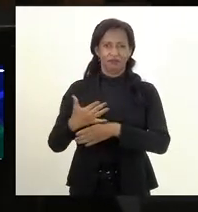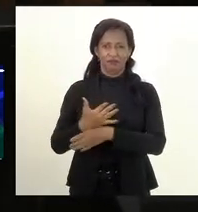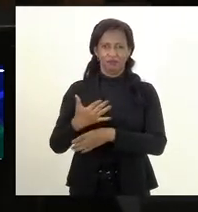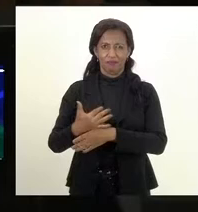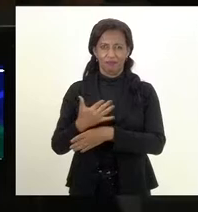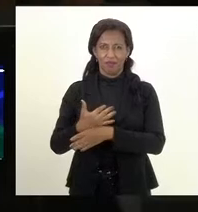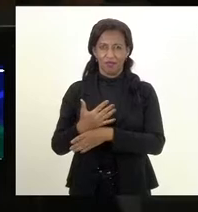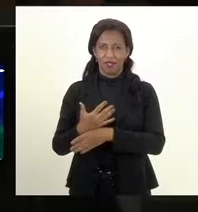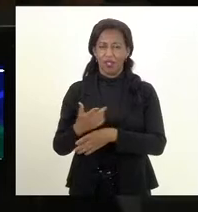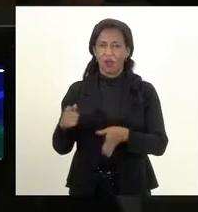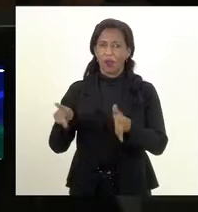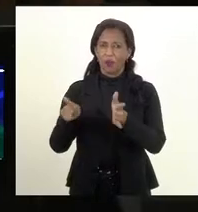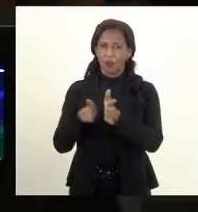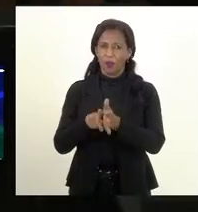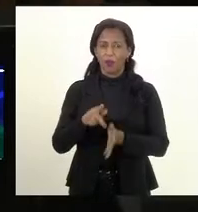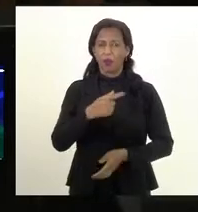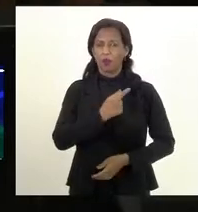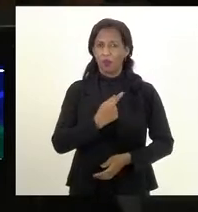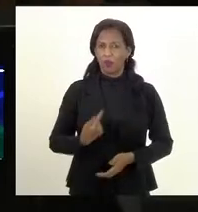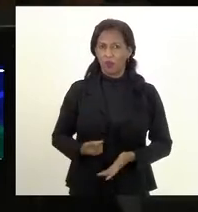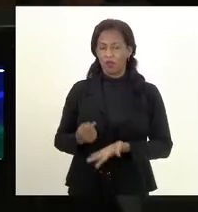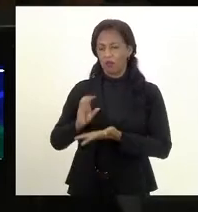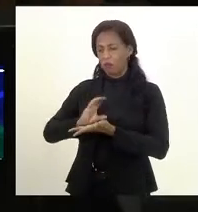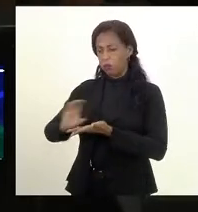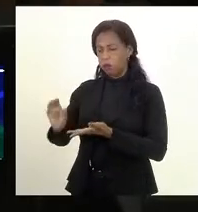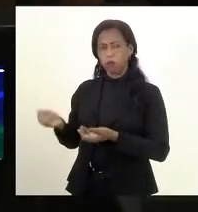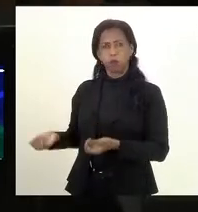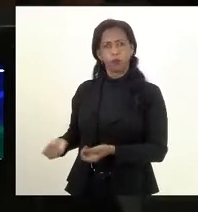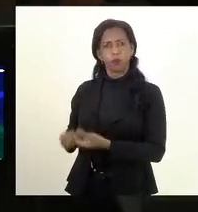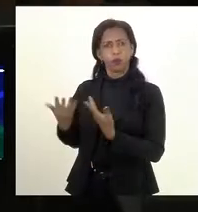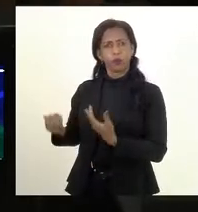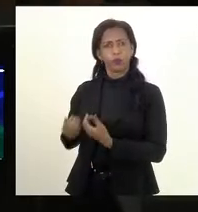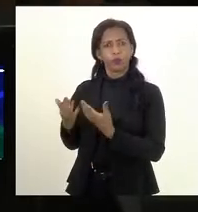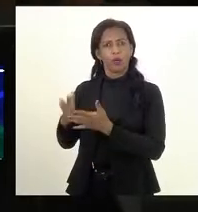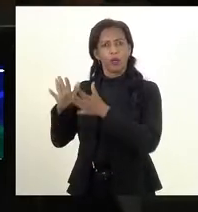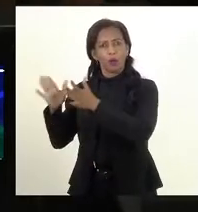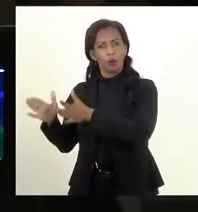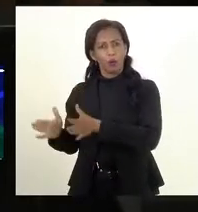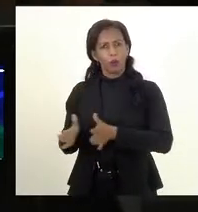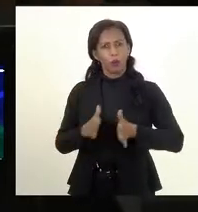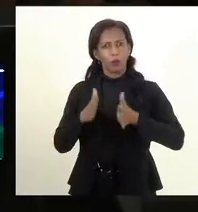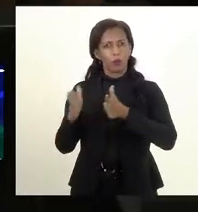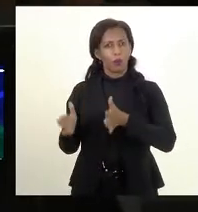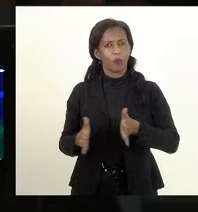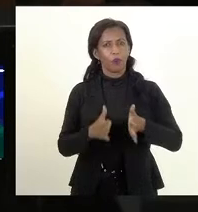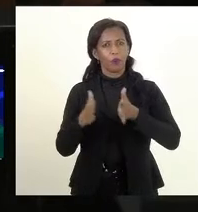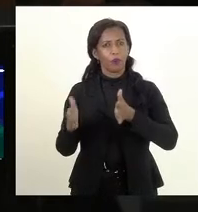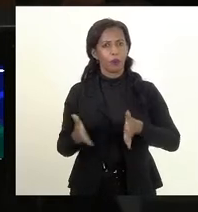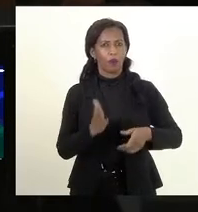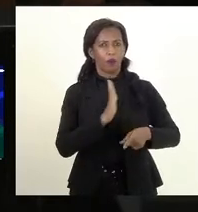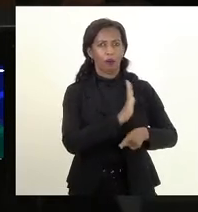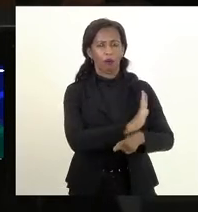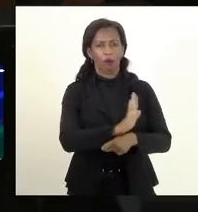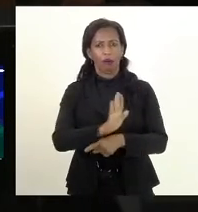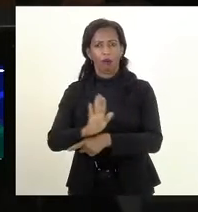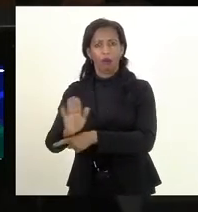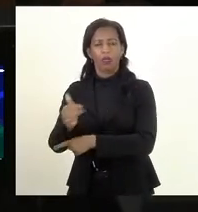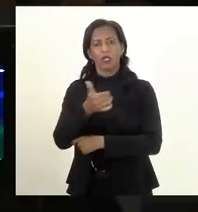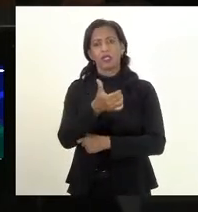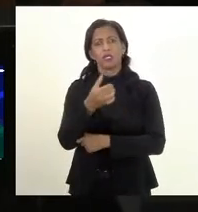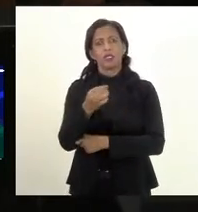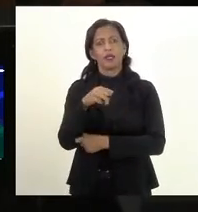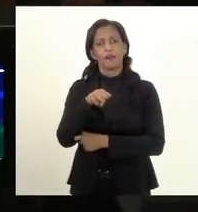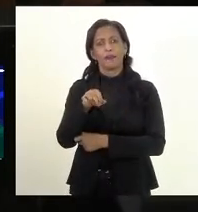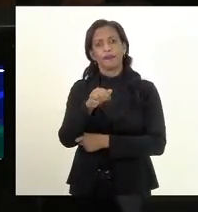que o próprio governo vem investindo lentamente ao longo dos anos 100 milhões